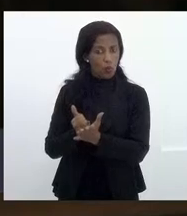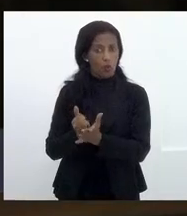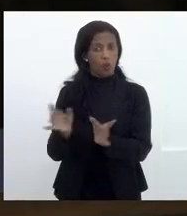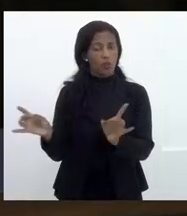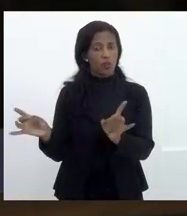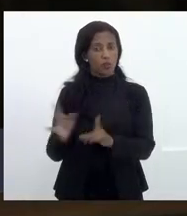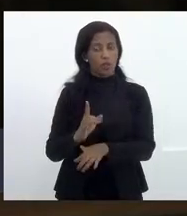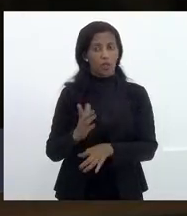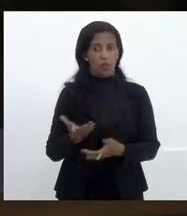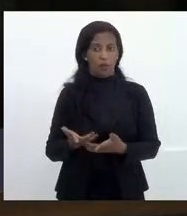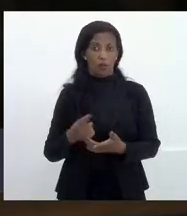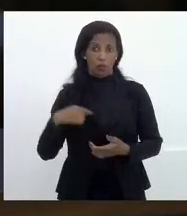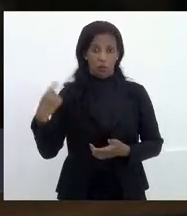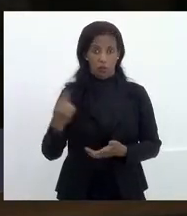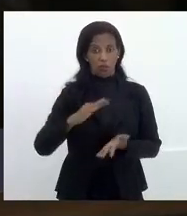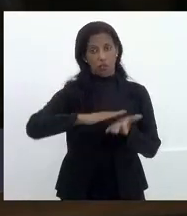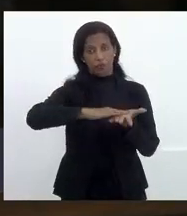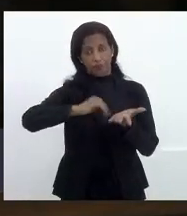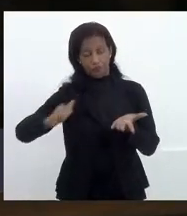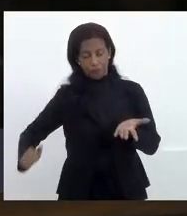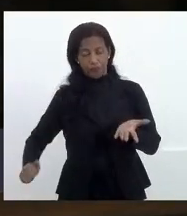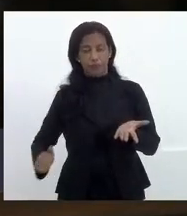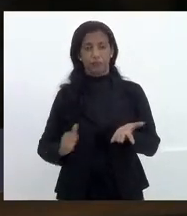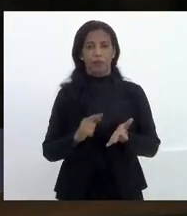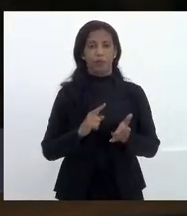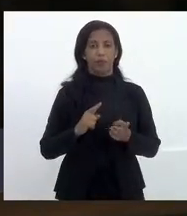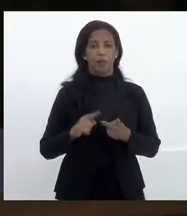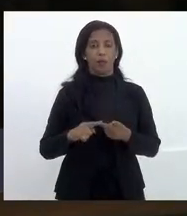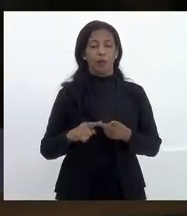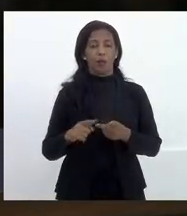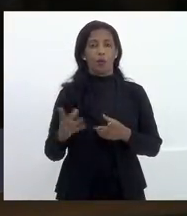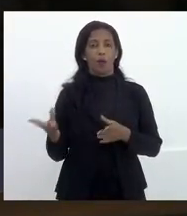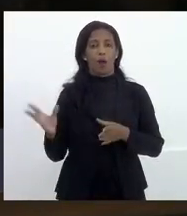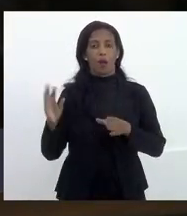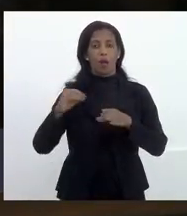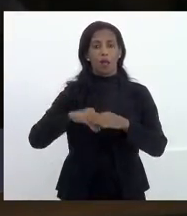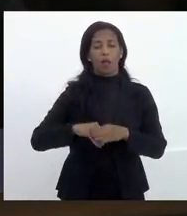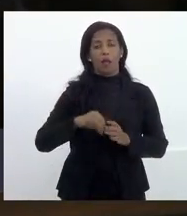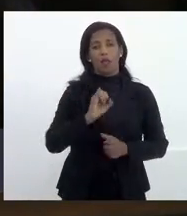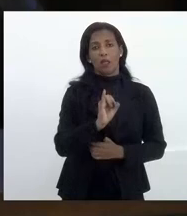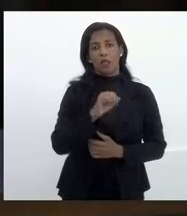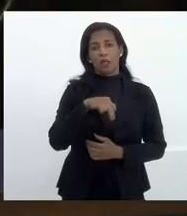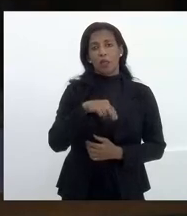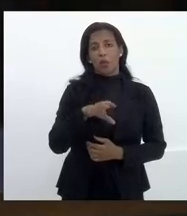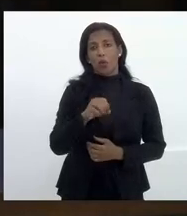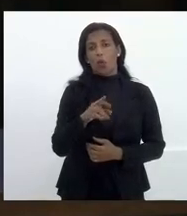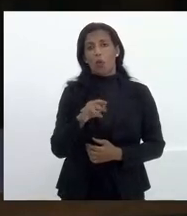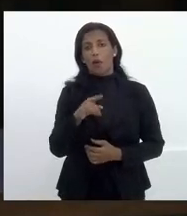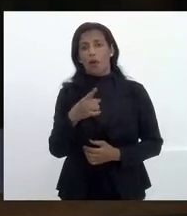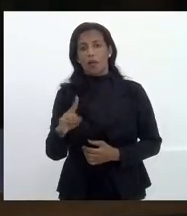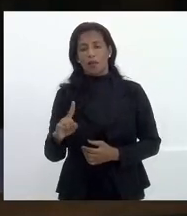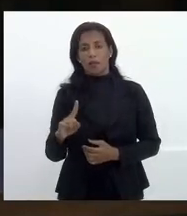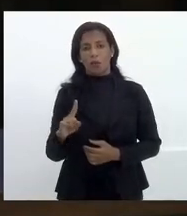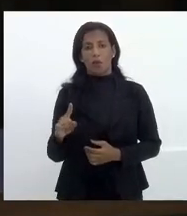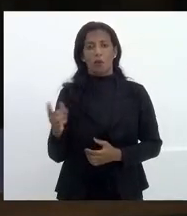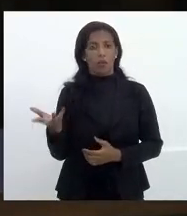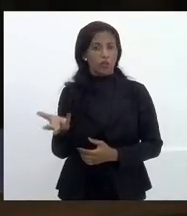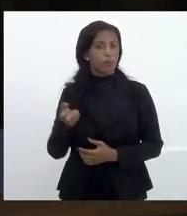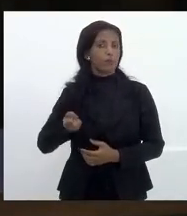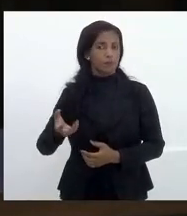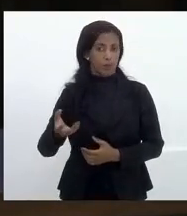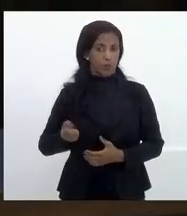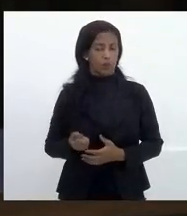nós acabamos com a temporária porque nós instituímos a temporalidade acabamos com a incorporação a né de um dependente para o outro nas pensões